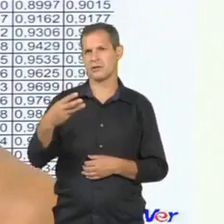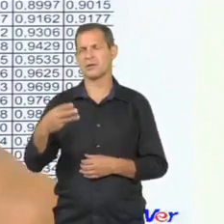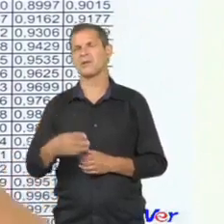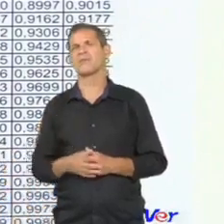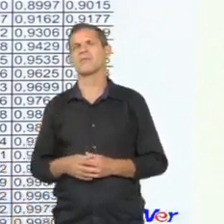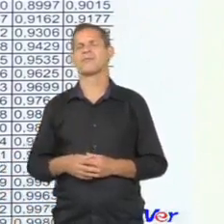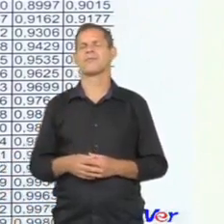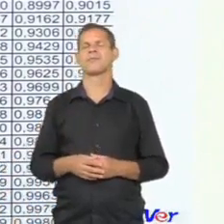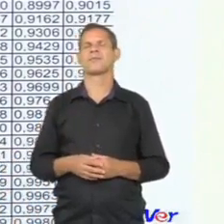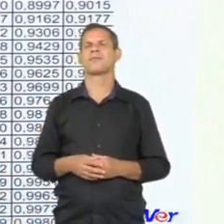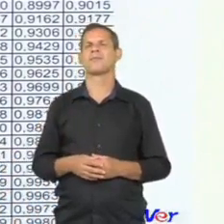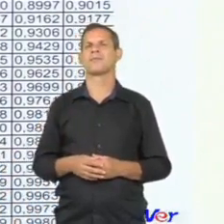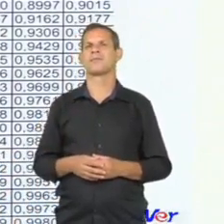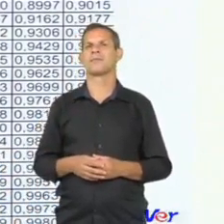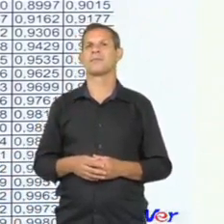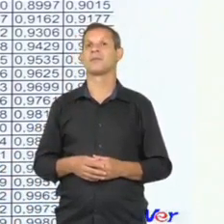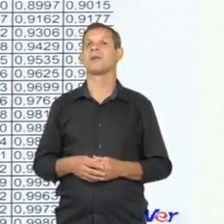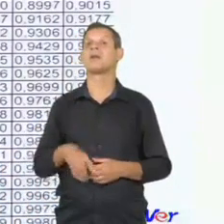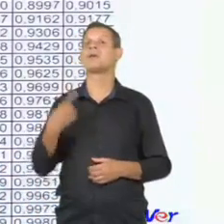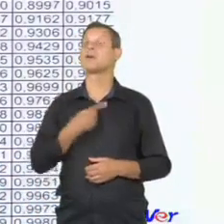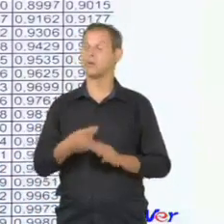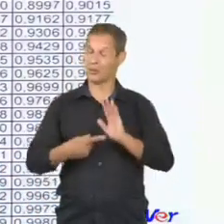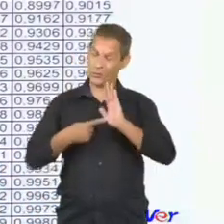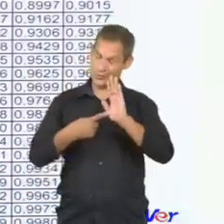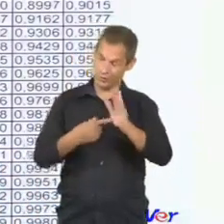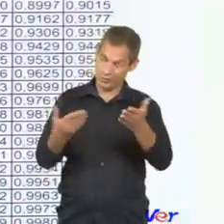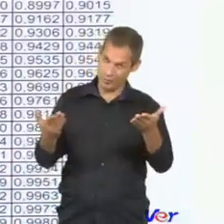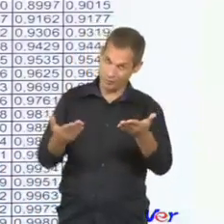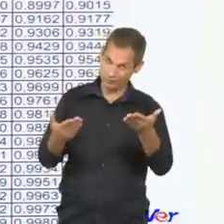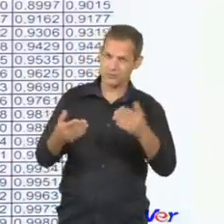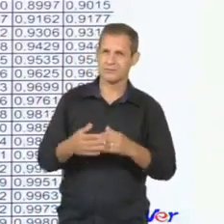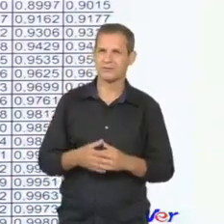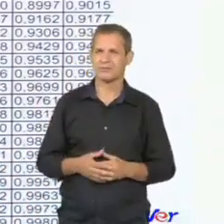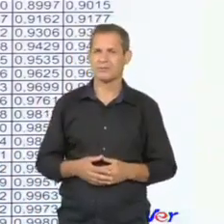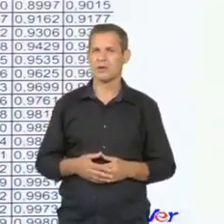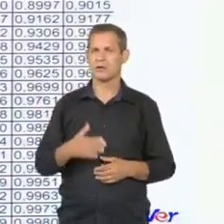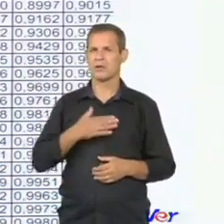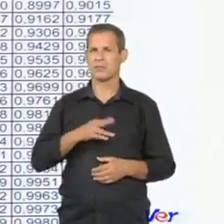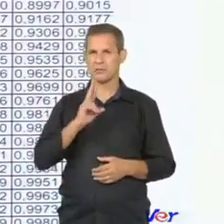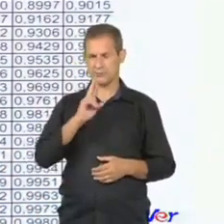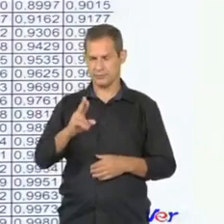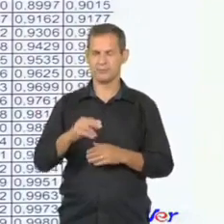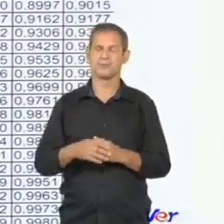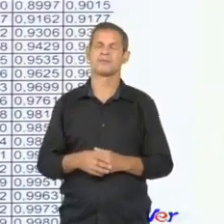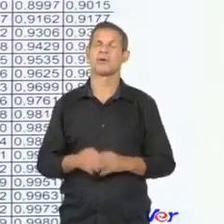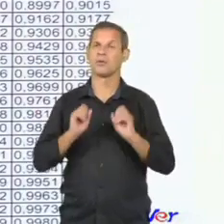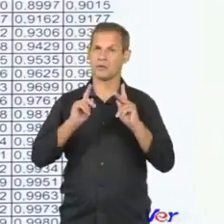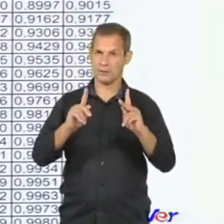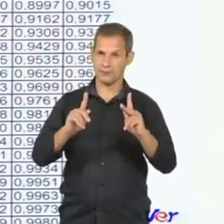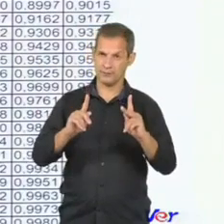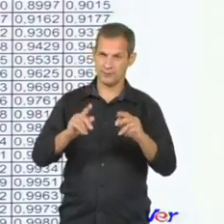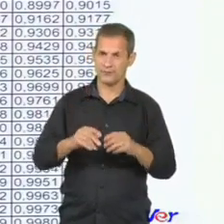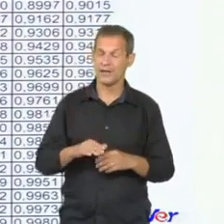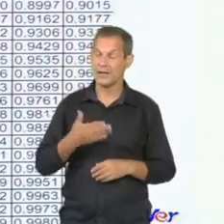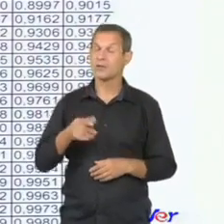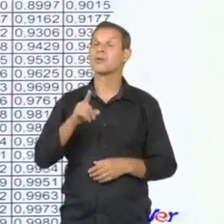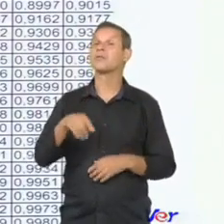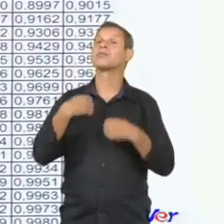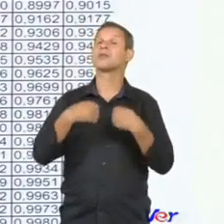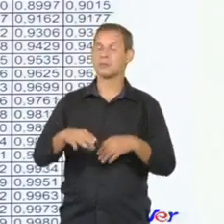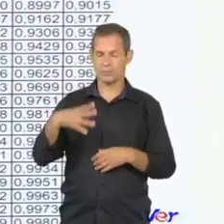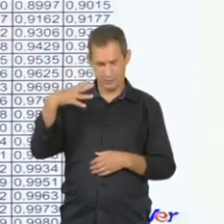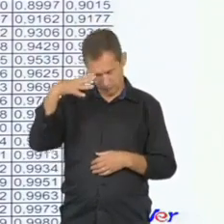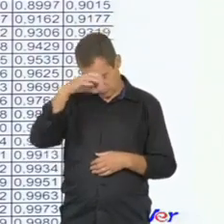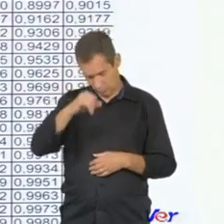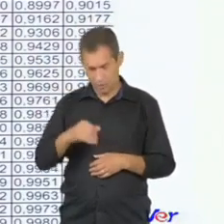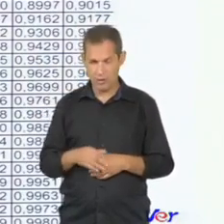2,33. É isso que a gente está apresentando aqui no meu resultado, ok? Então o que você precisa saber